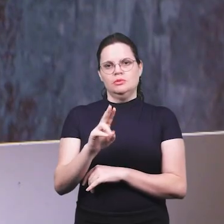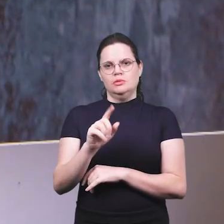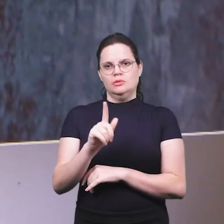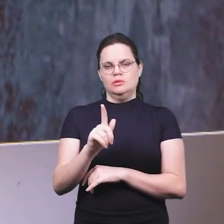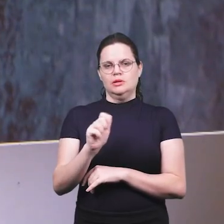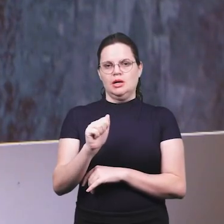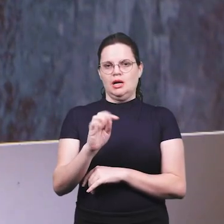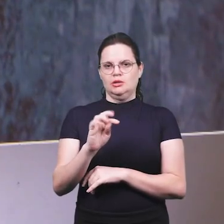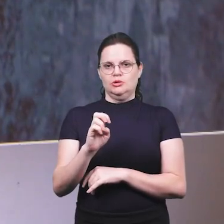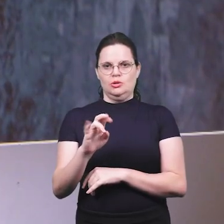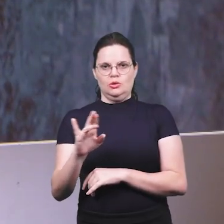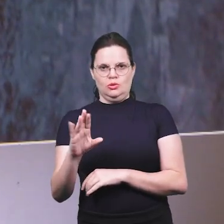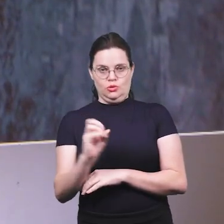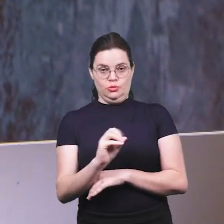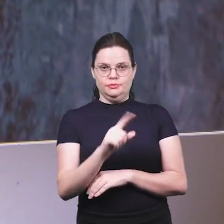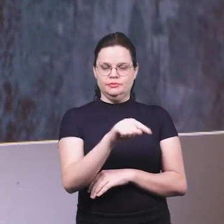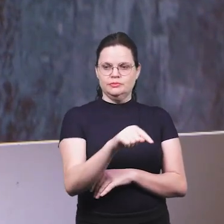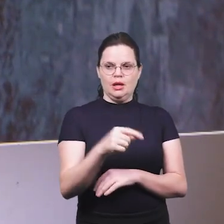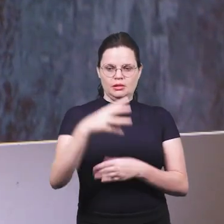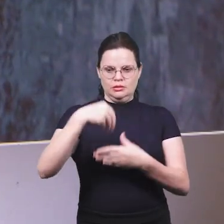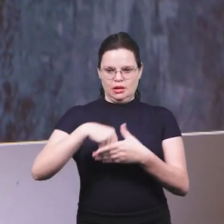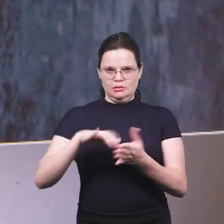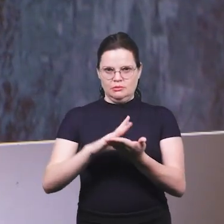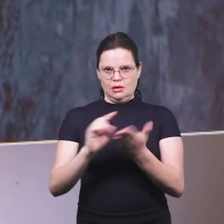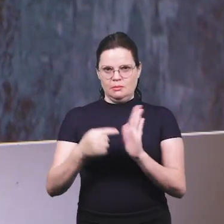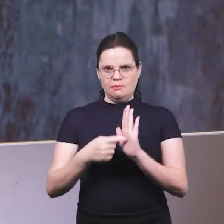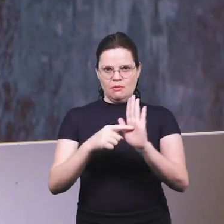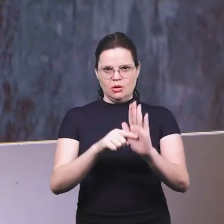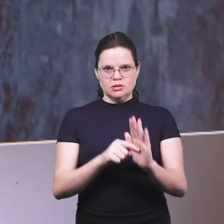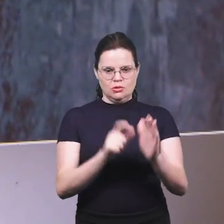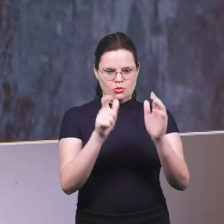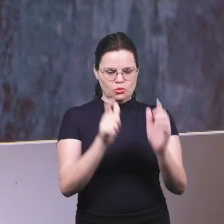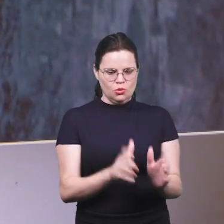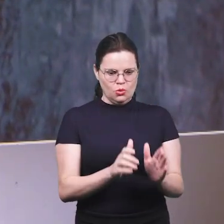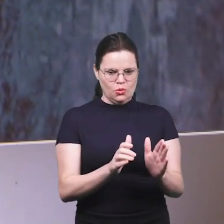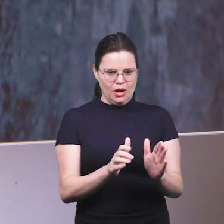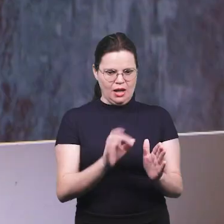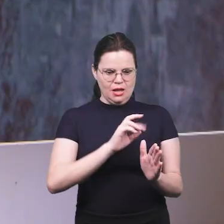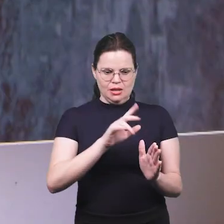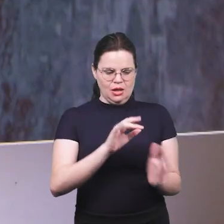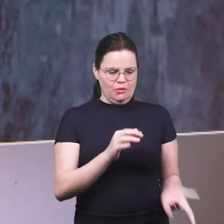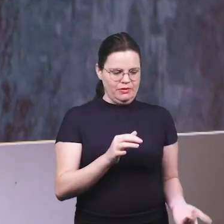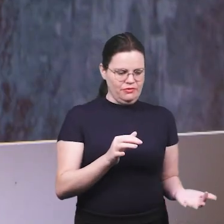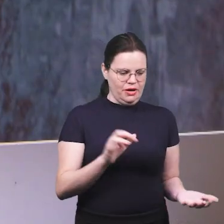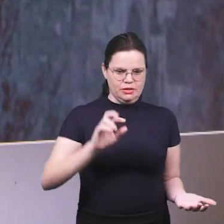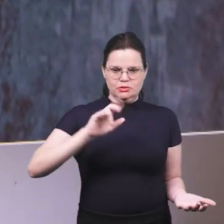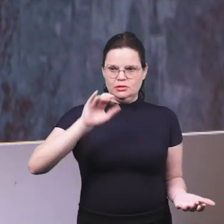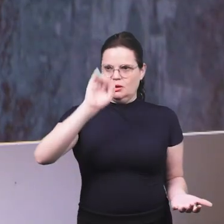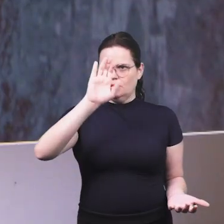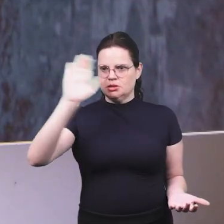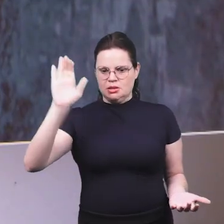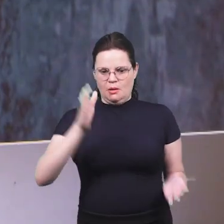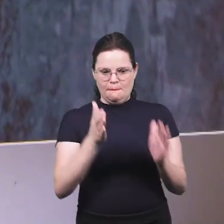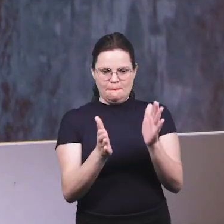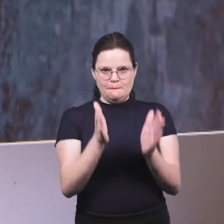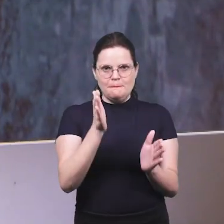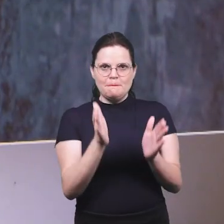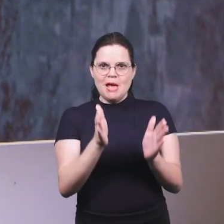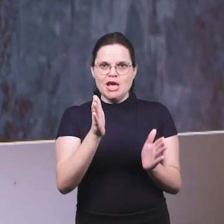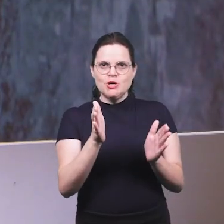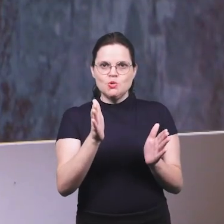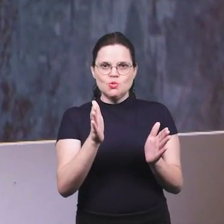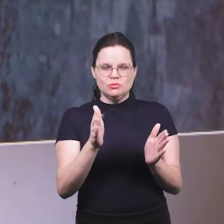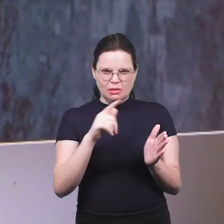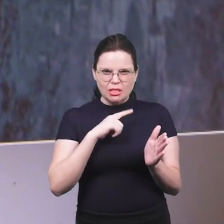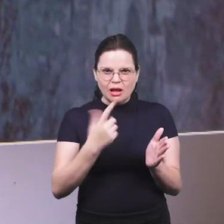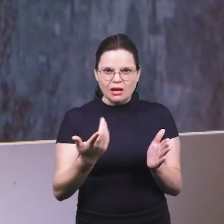livro apócrifo, né? É livro, então usa Macabeus 12:46 para falar sobre purgatório. Então, são decisões, podemos dizer